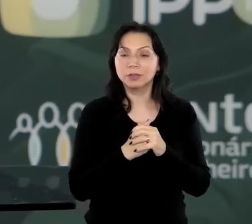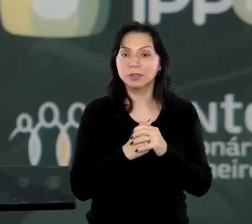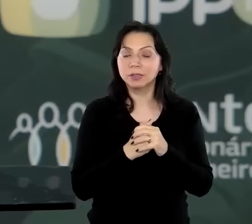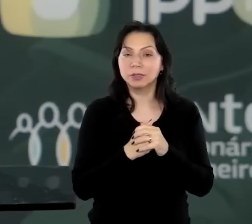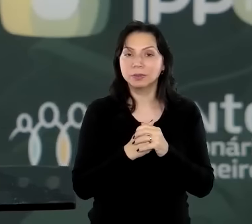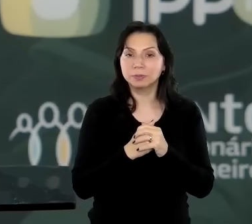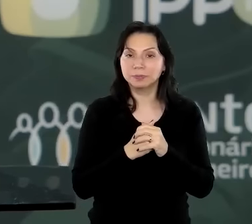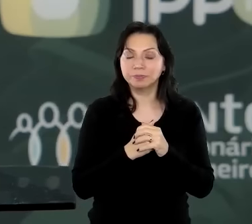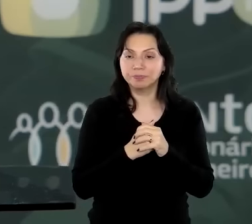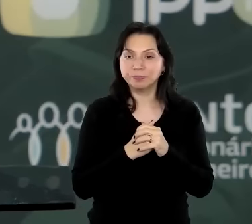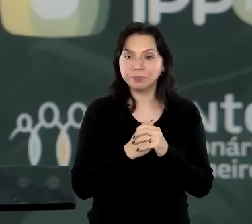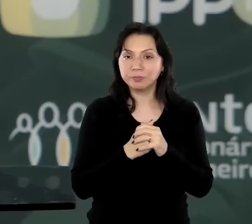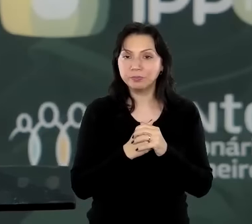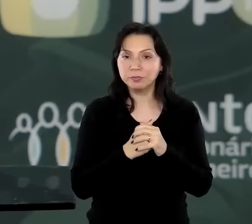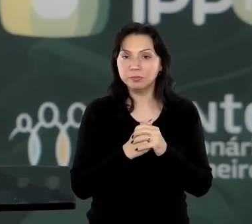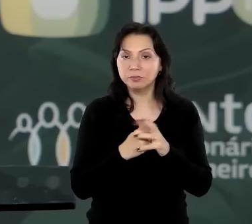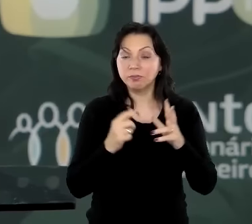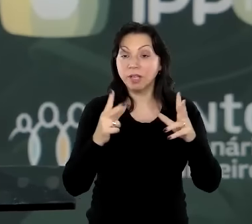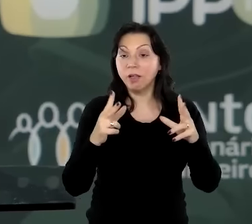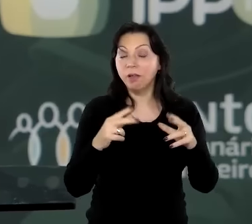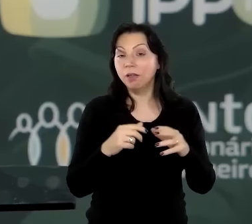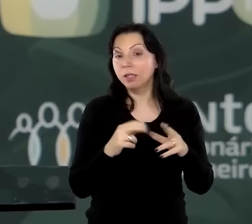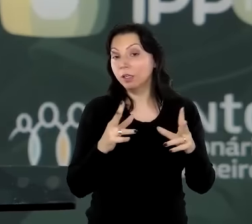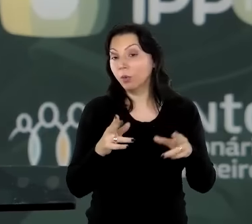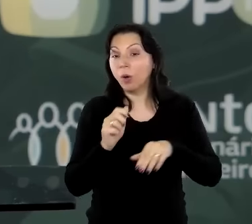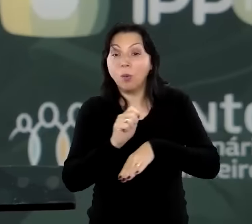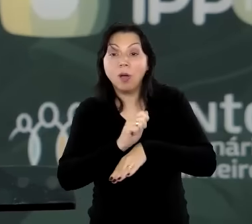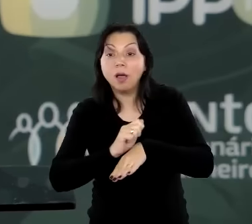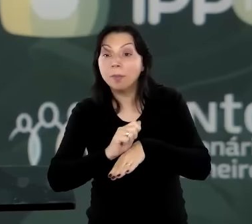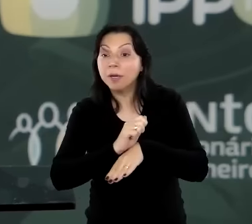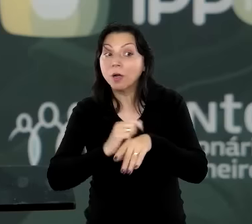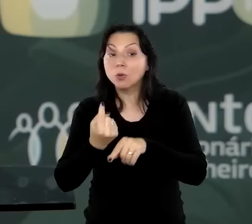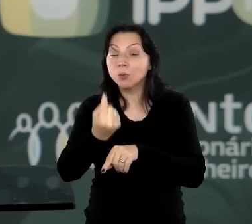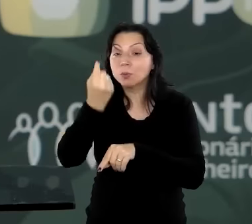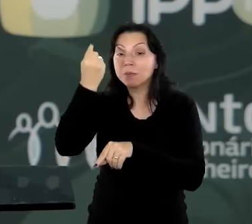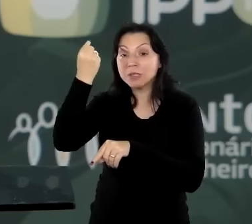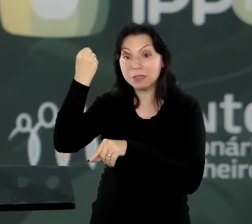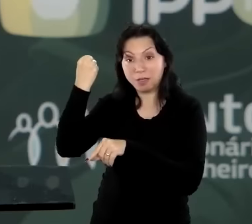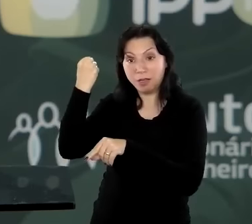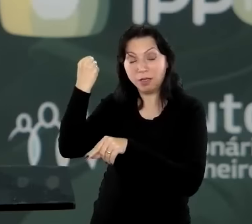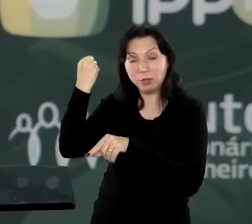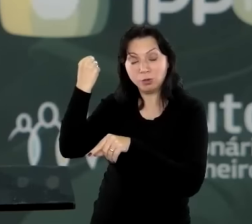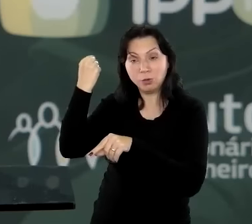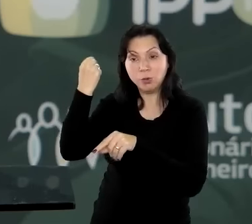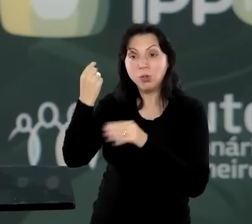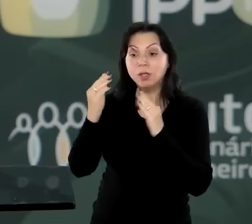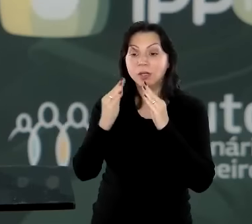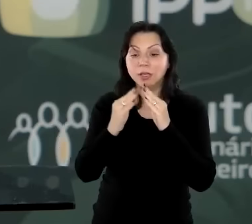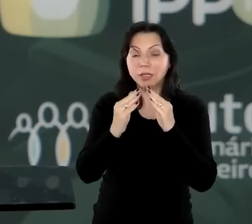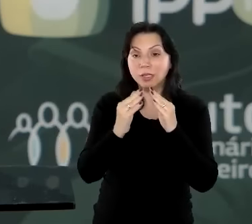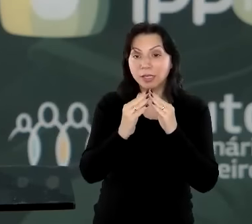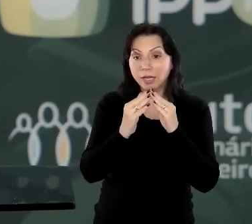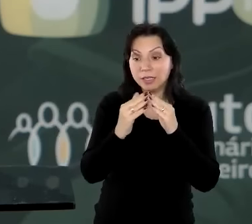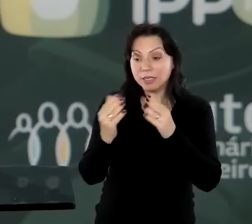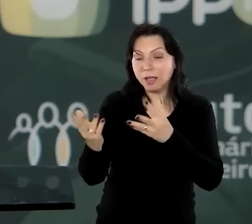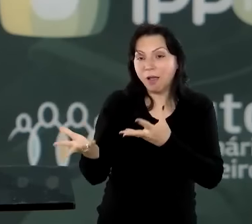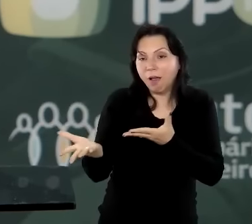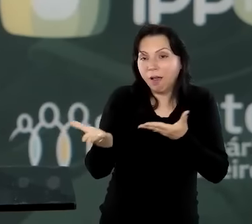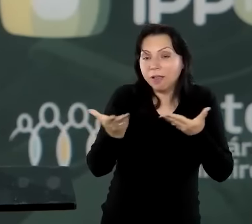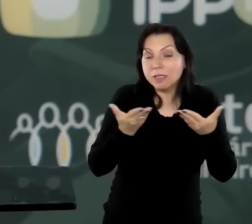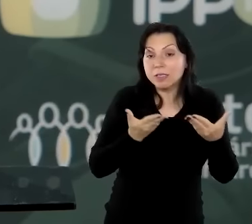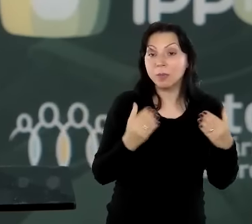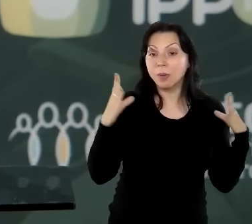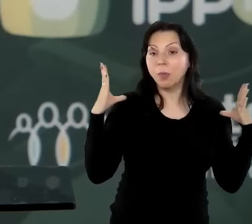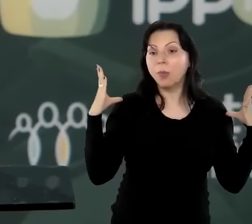Abraão, às vezes se hospedaram anjos, porque os anjos de Deus podem assumir uma figura humana, e de repente, sem saber quem